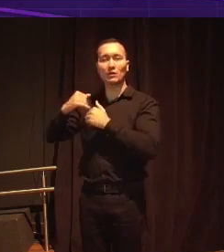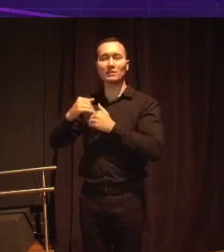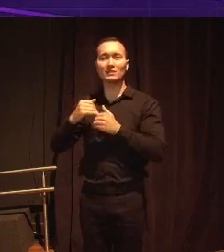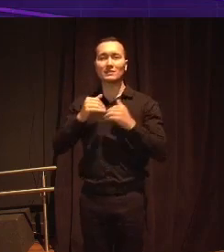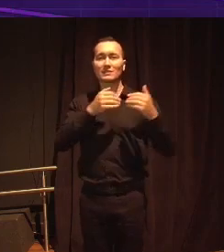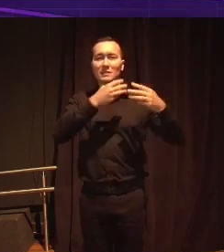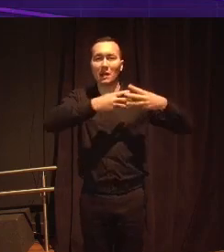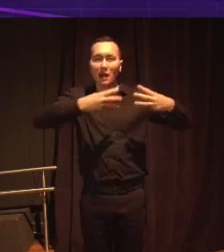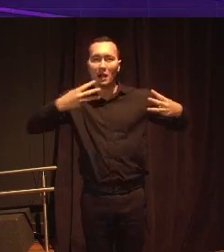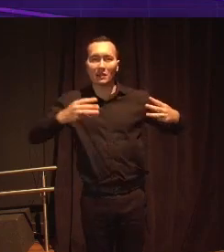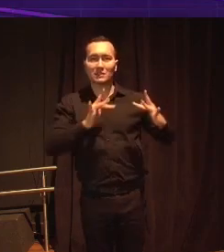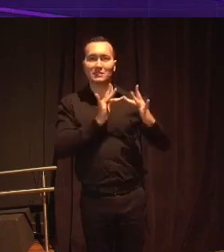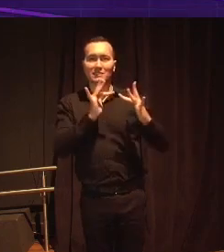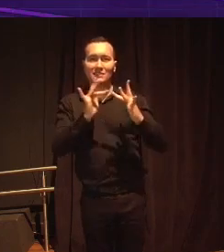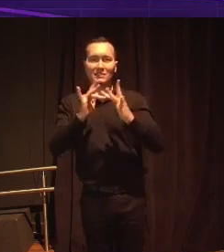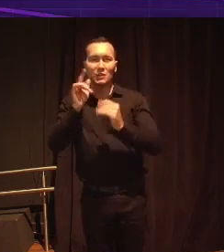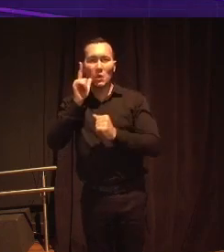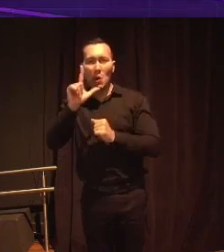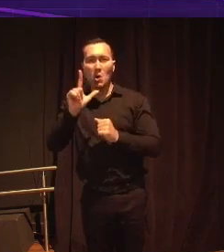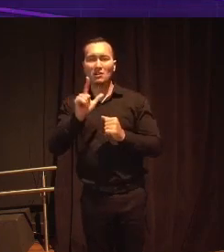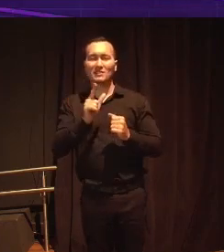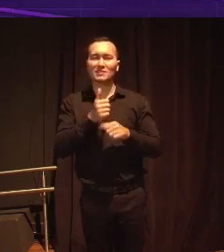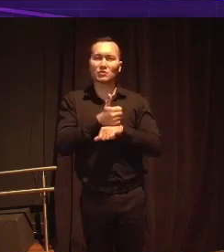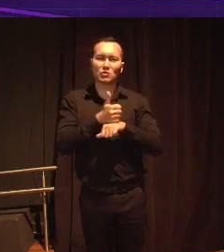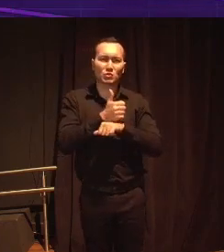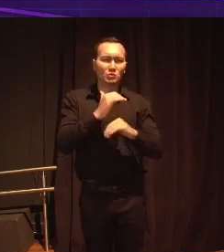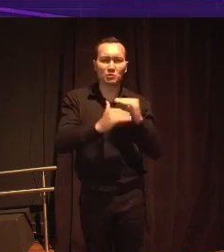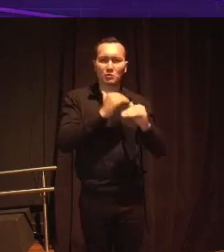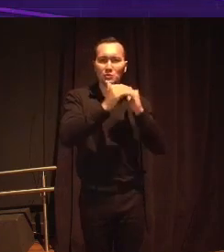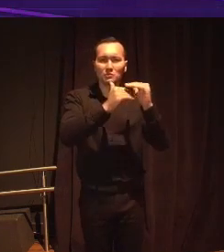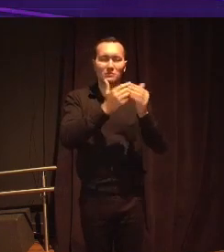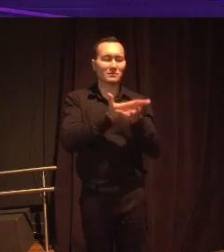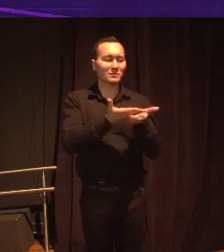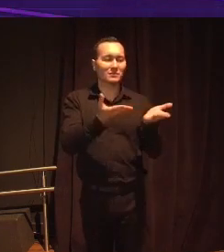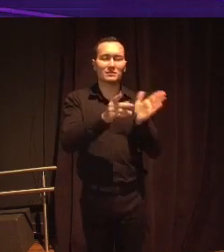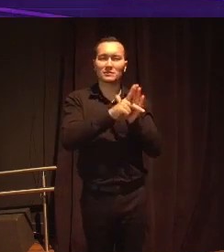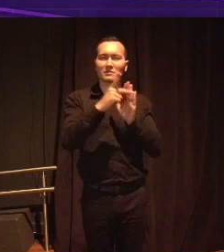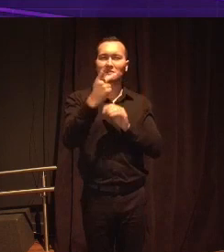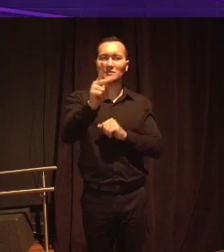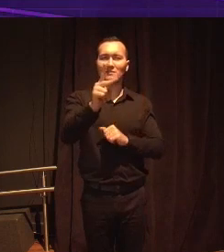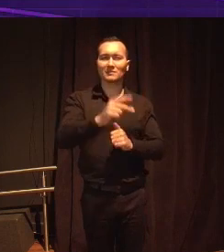conexões que vocês constroem, é isso que fica para a vida toda.